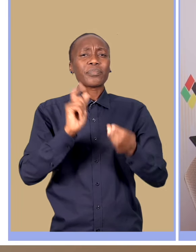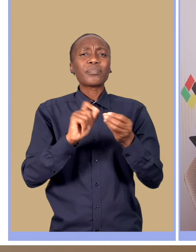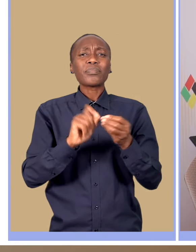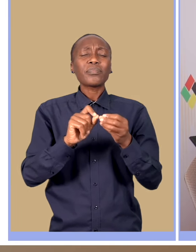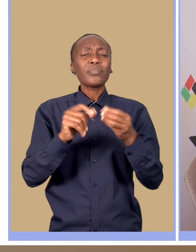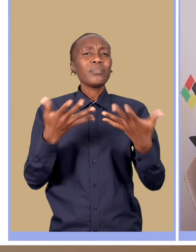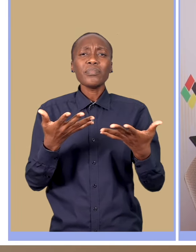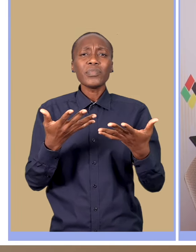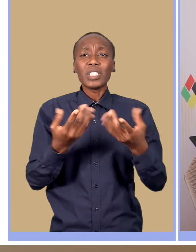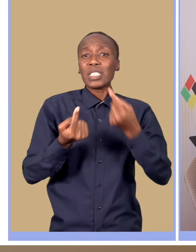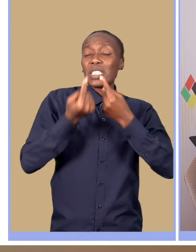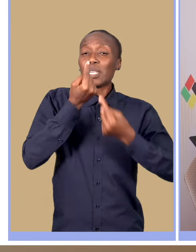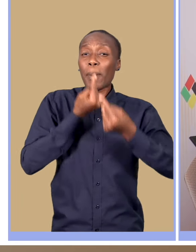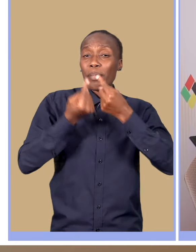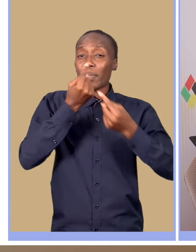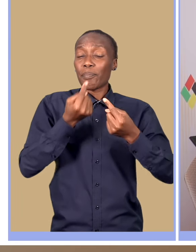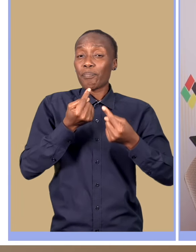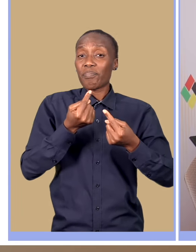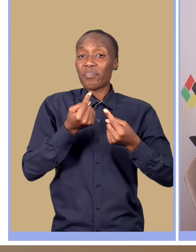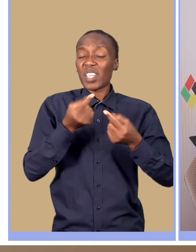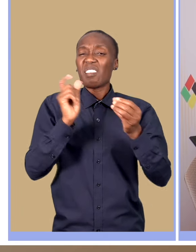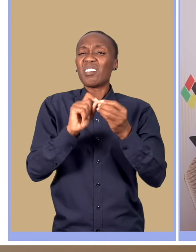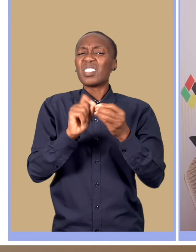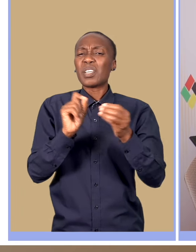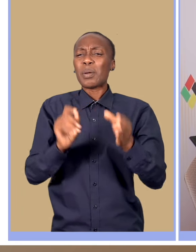vezes não são pessoas com